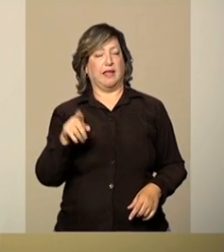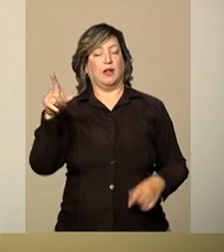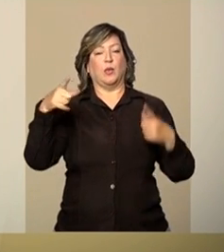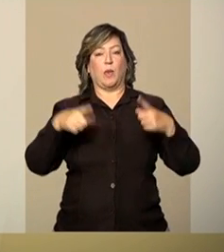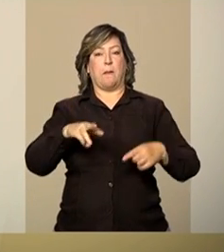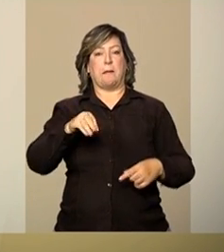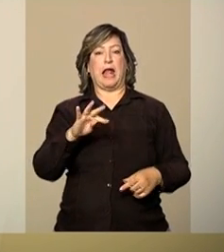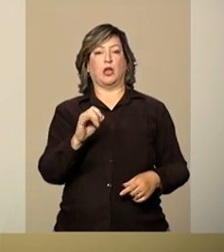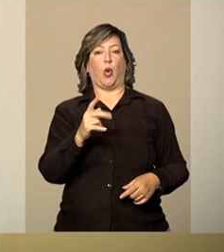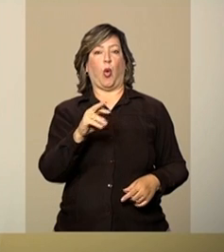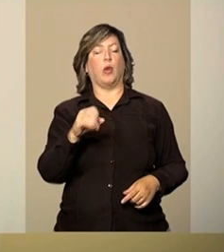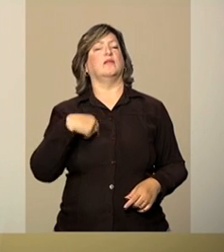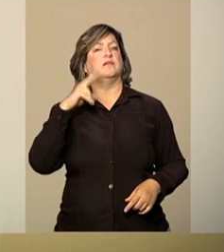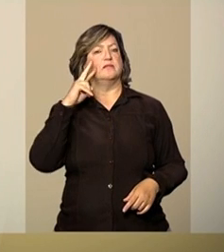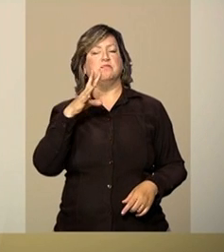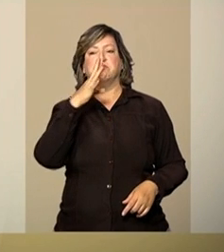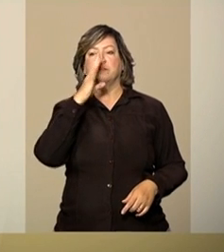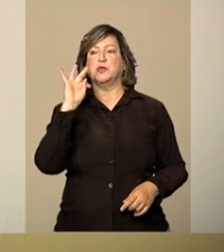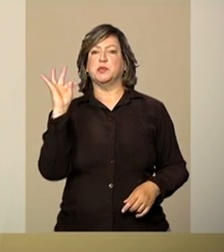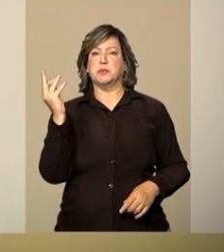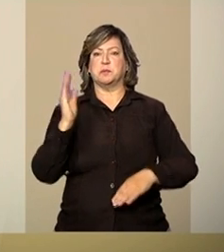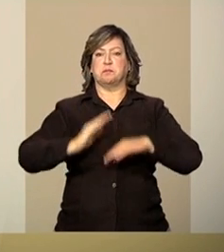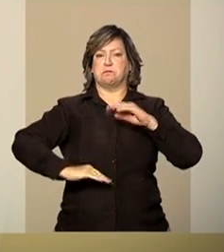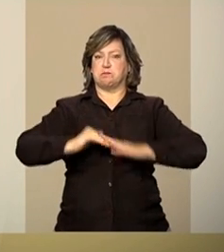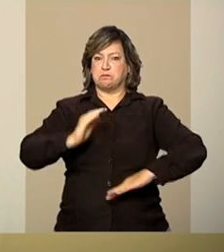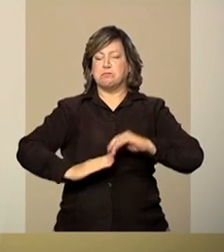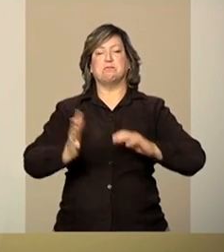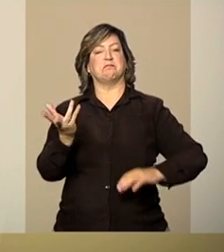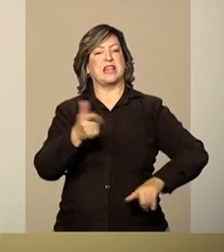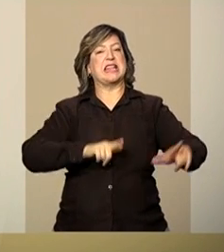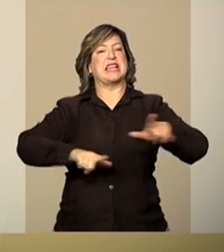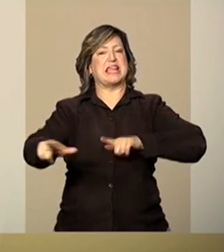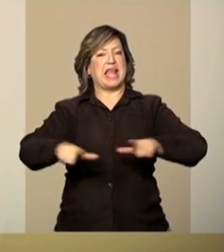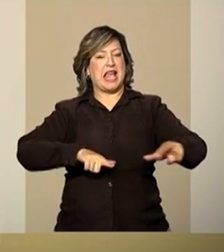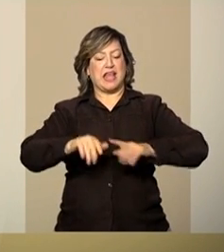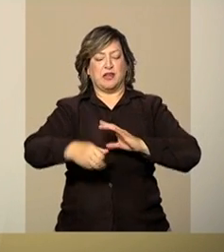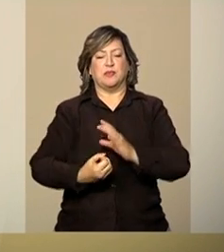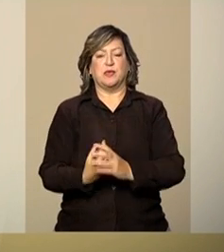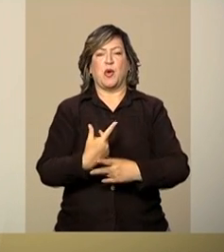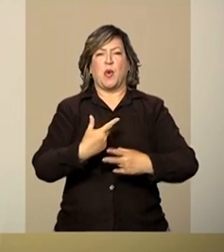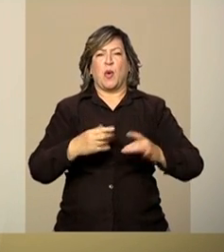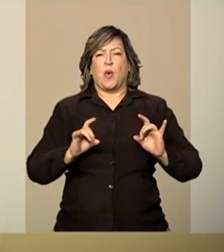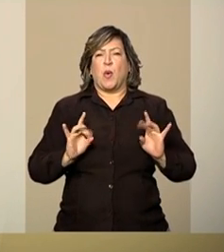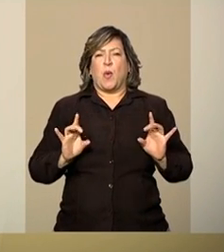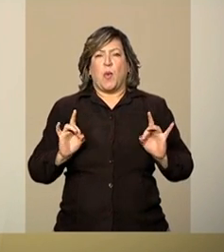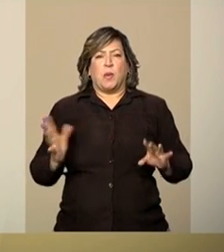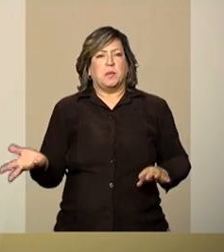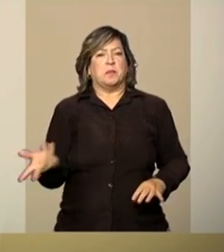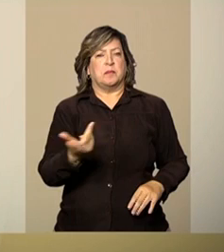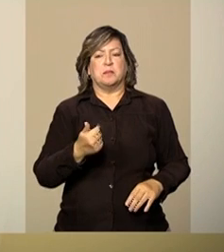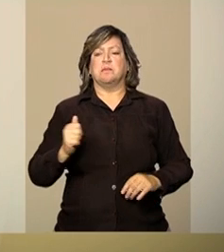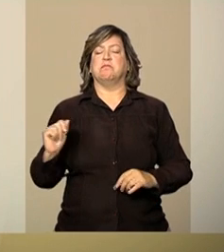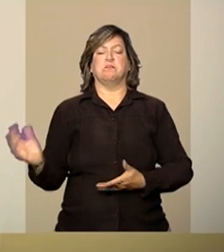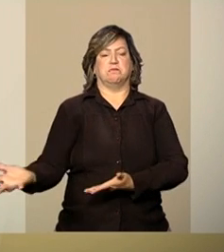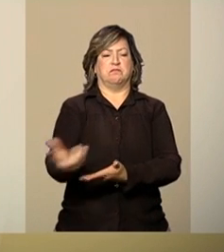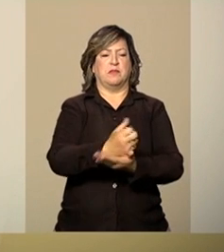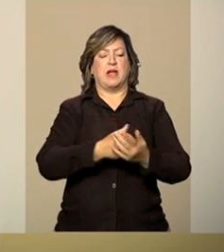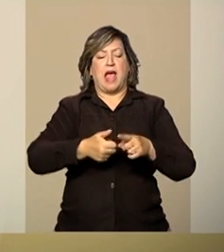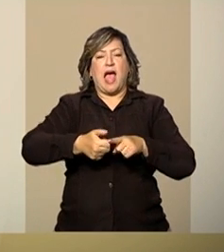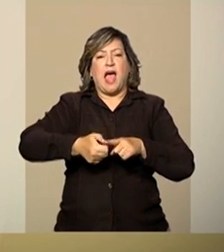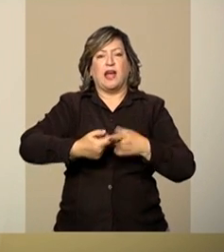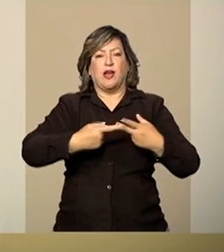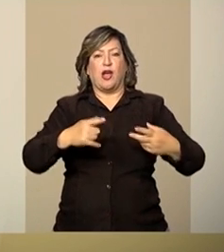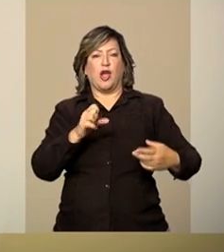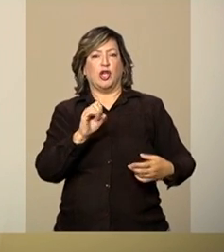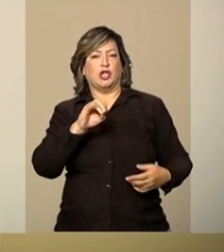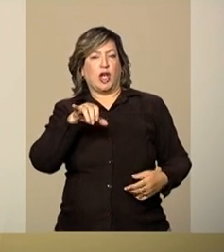impressionada com a competência dos nossos produtores e com a qualidade da nossa produção e é por isso que vou repetir o que disse aos